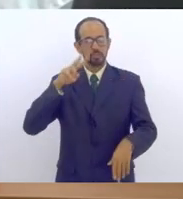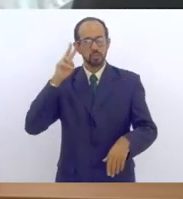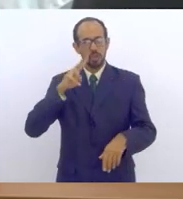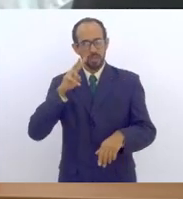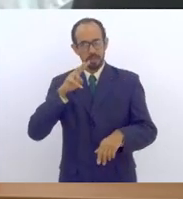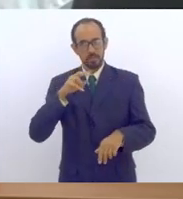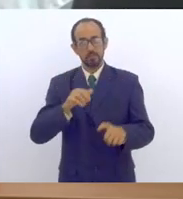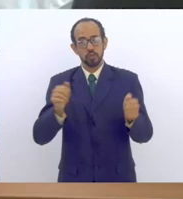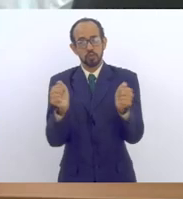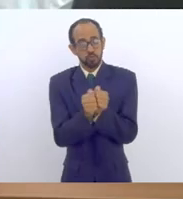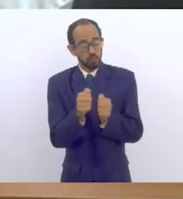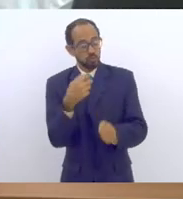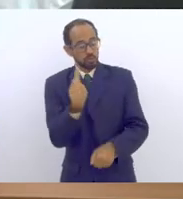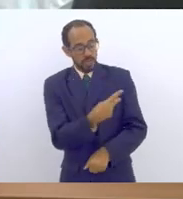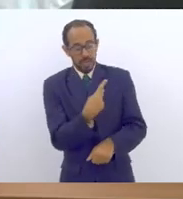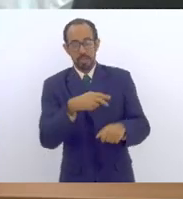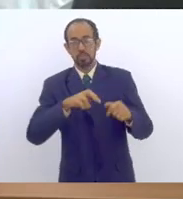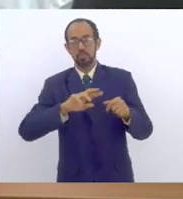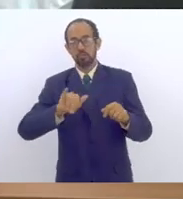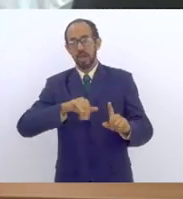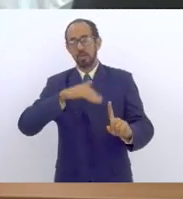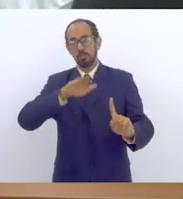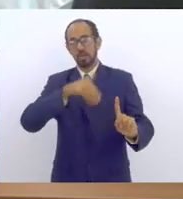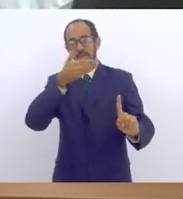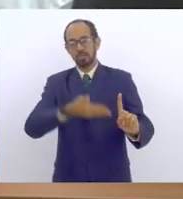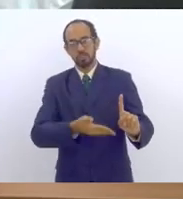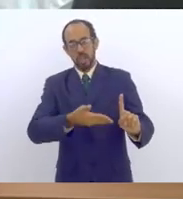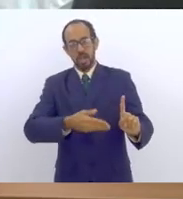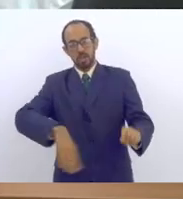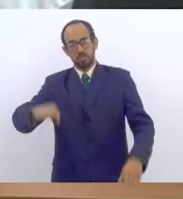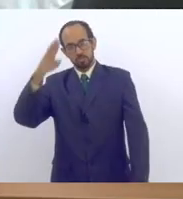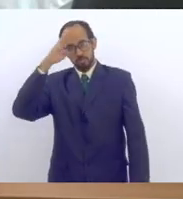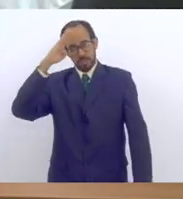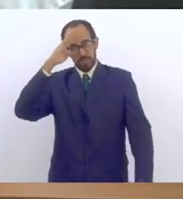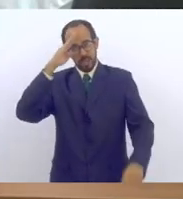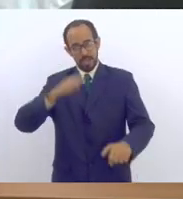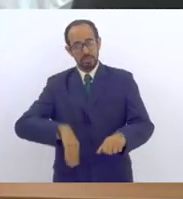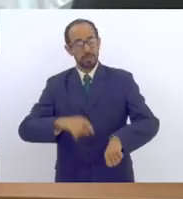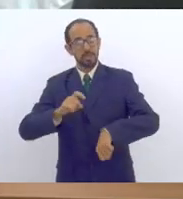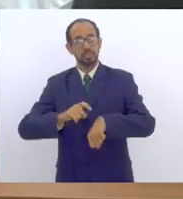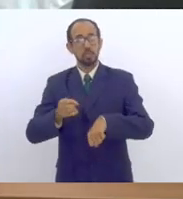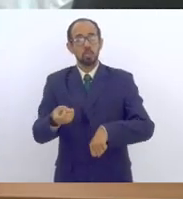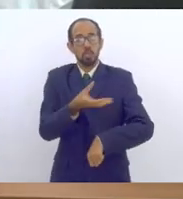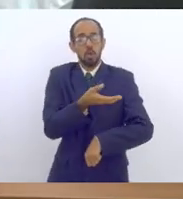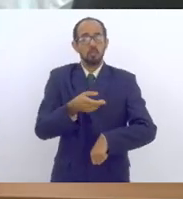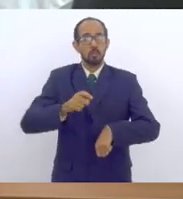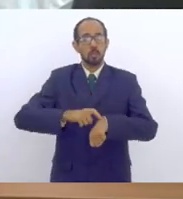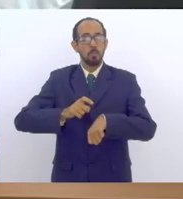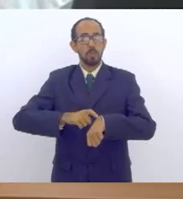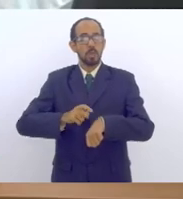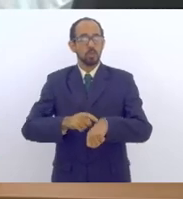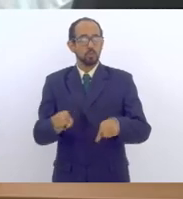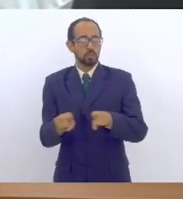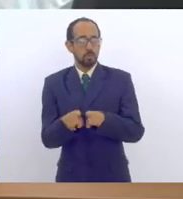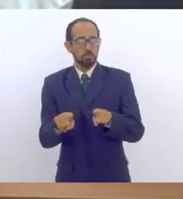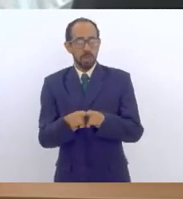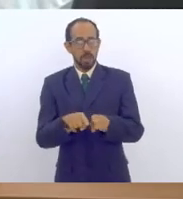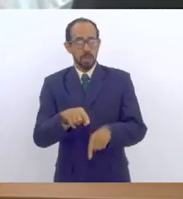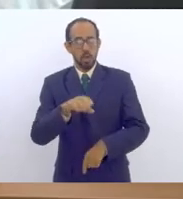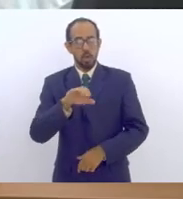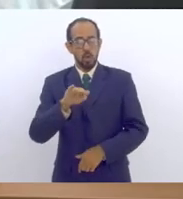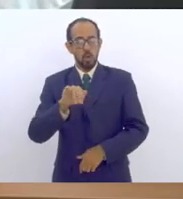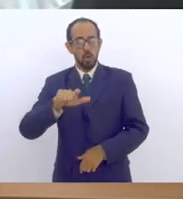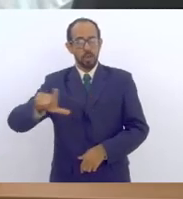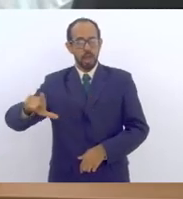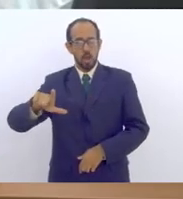vamos homenagear alguns militares que representa esse novo momento também da Corporação Coronel Henrique ou secretário